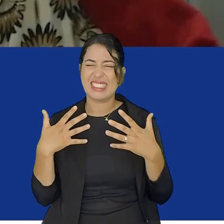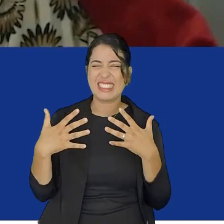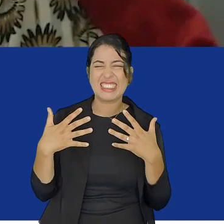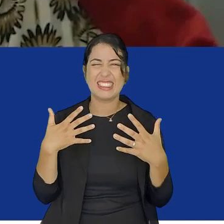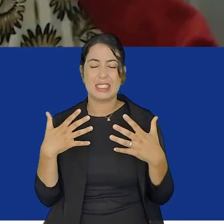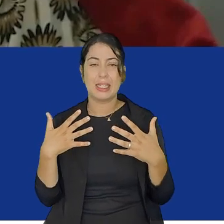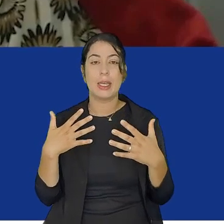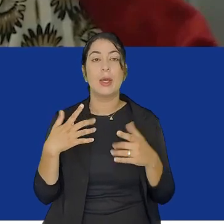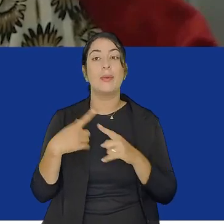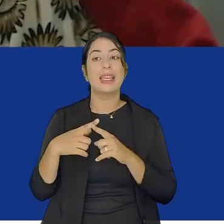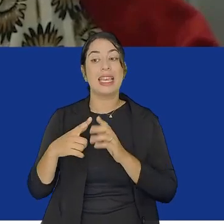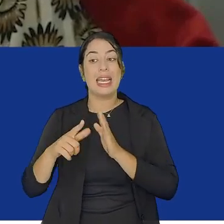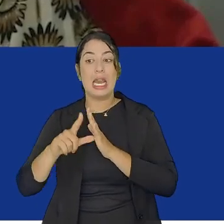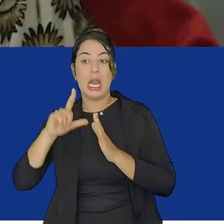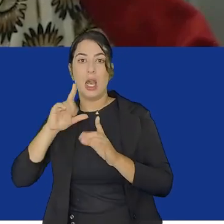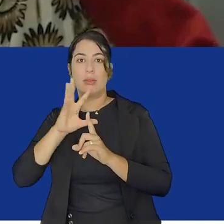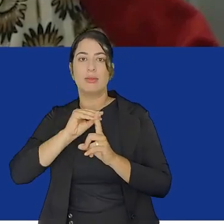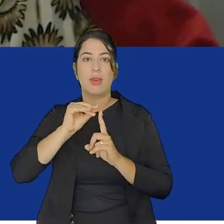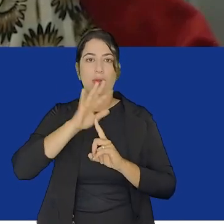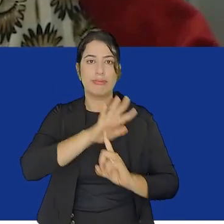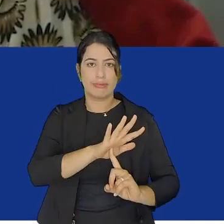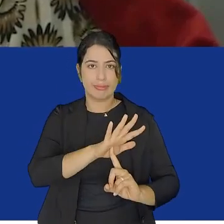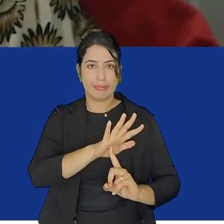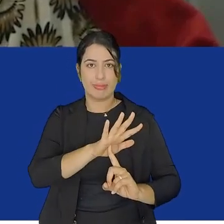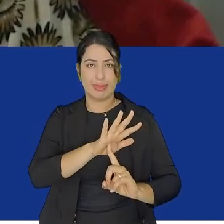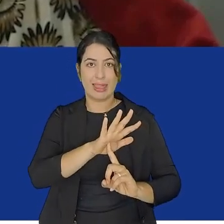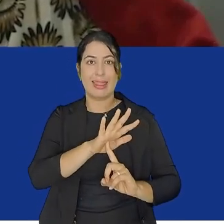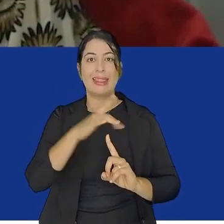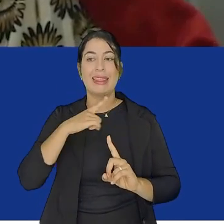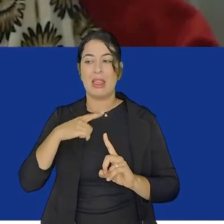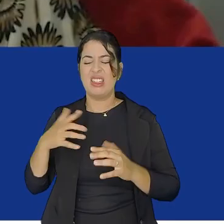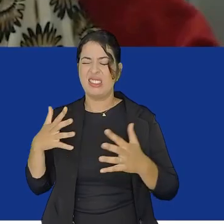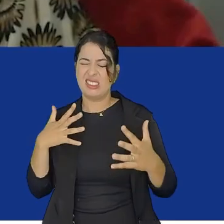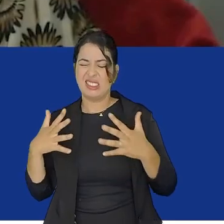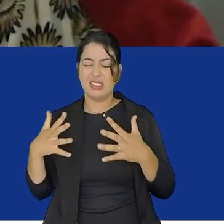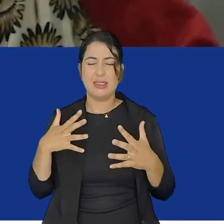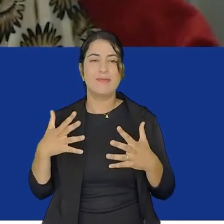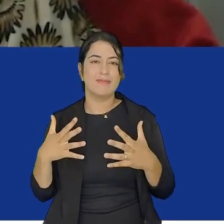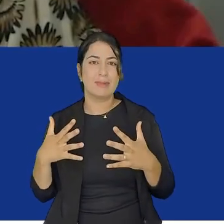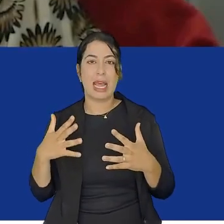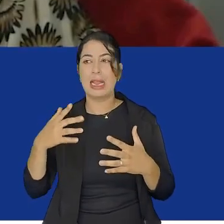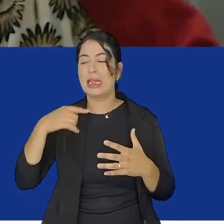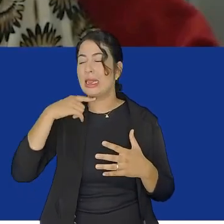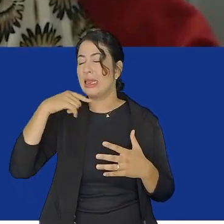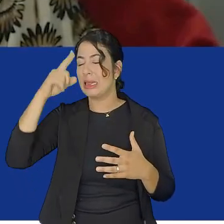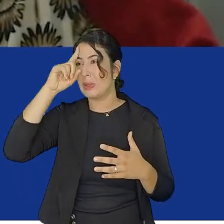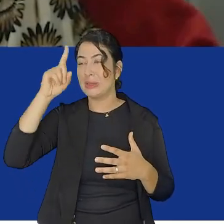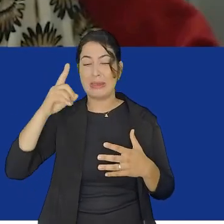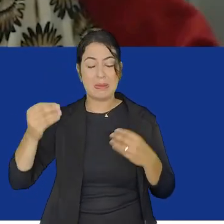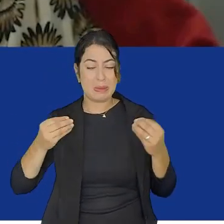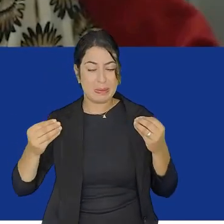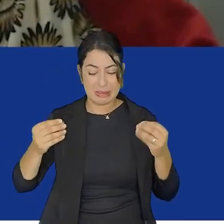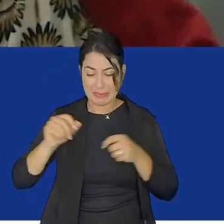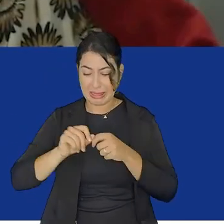o que vem antes do assédio é uma tremenda insegurança de como lidar com aquela situação. E aí a pessoa vai se fechando cada